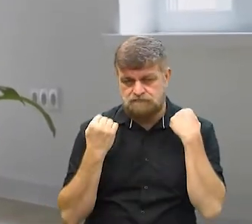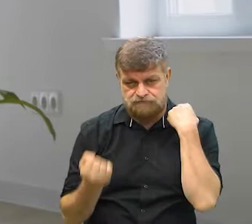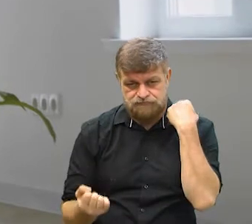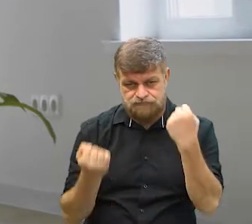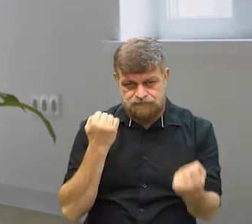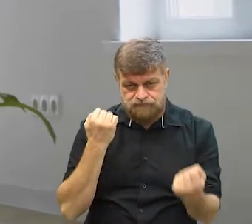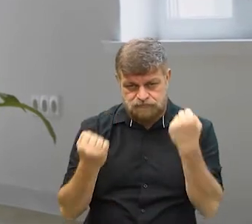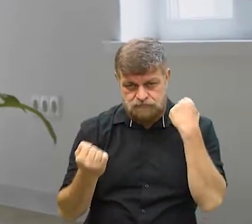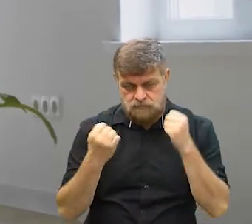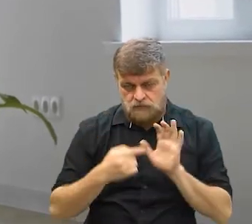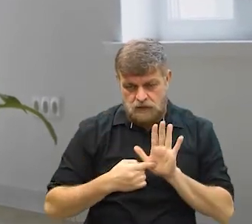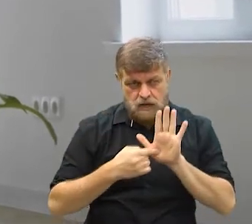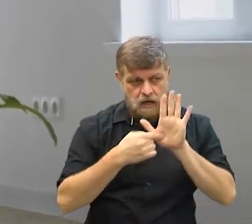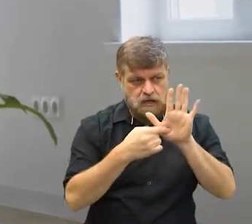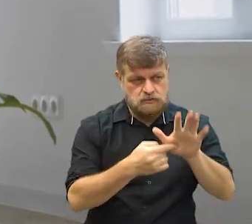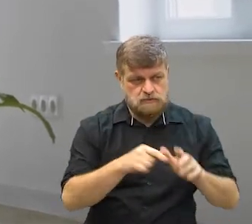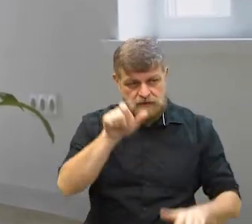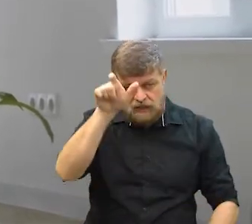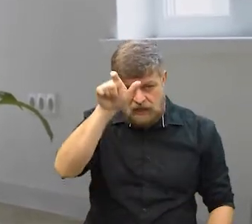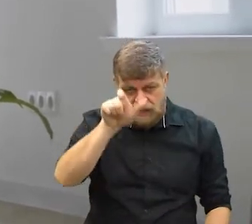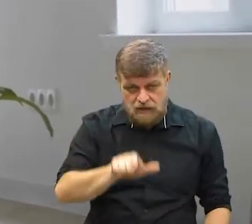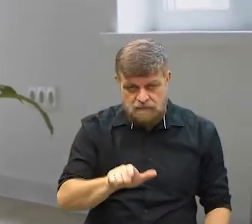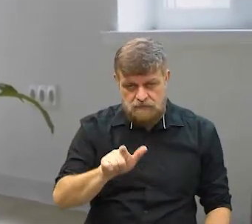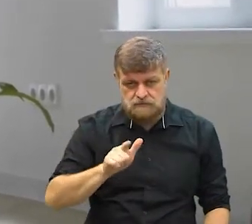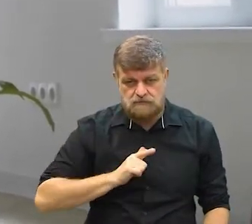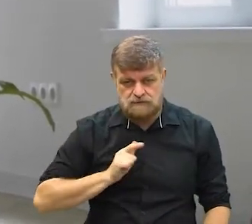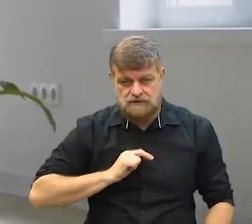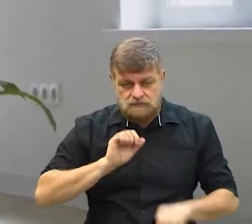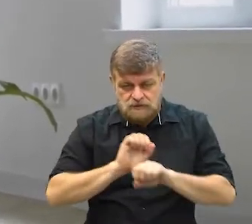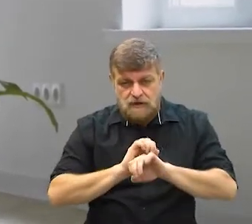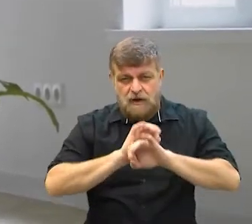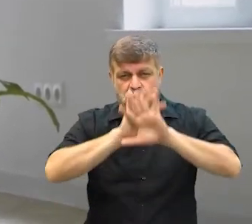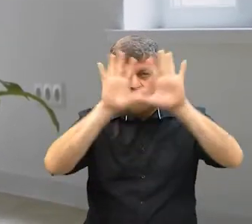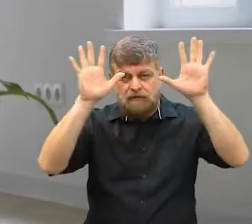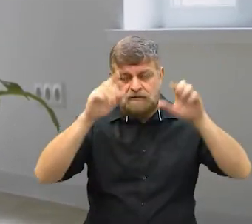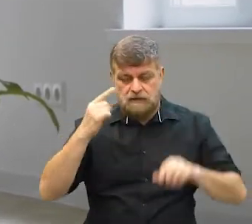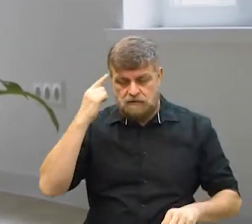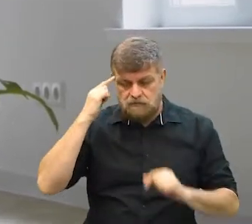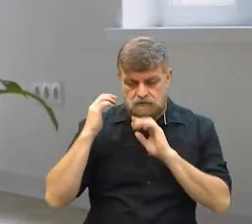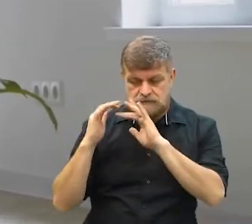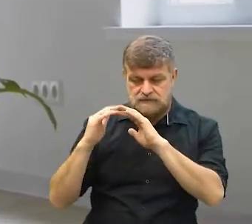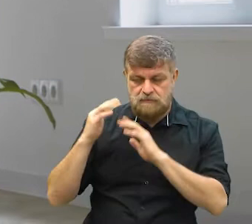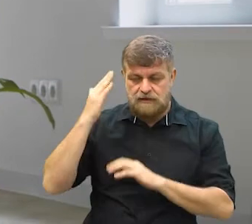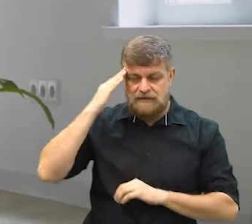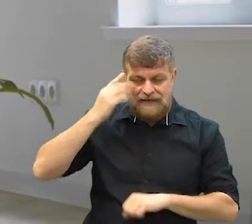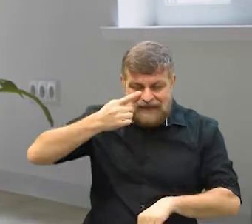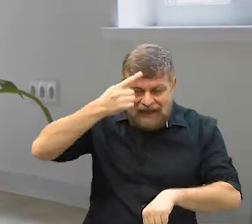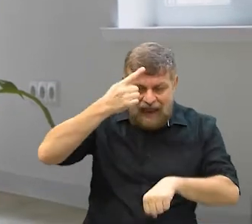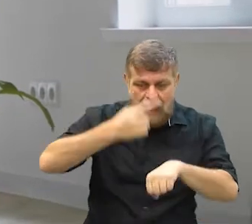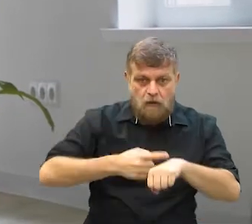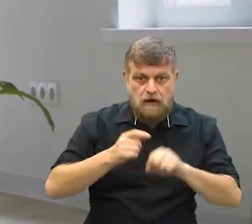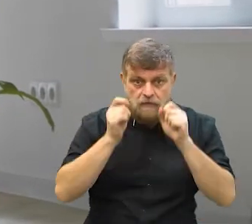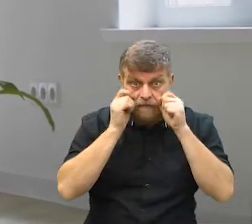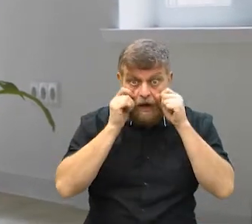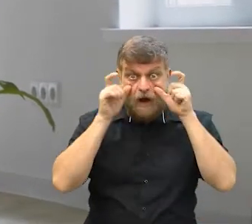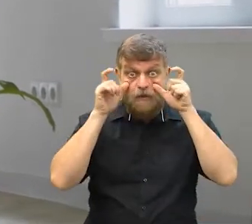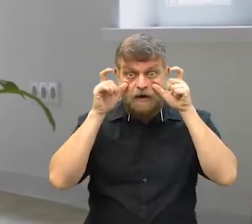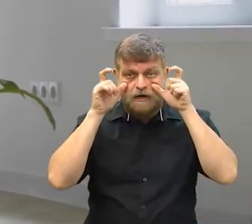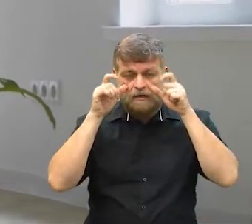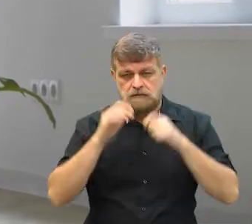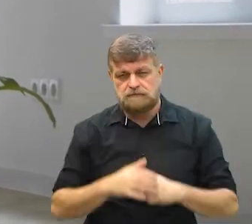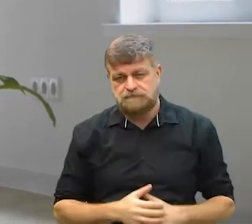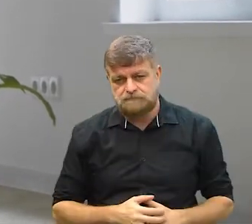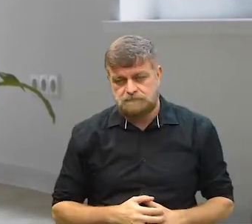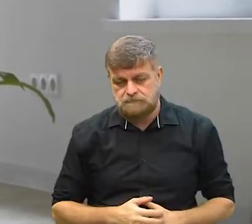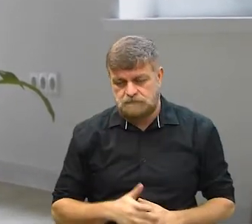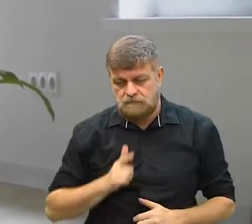física serve como regulador, serve de maneira muito clara para dizer ao cérebro que aquele momento é para ficar